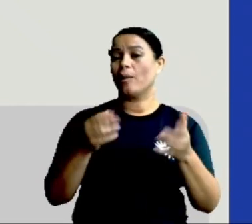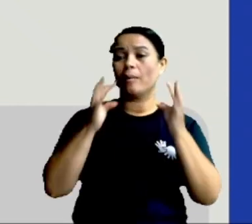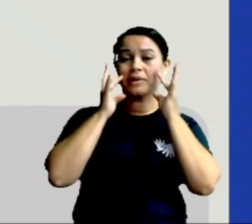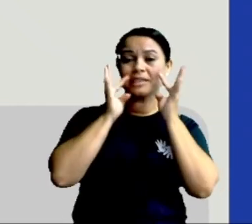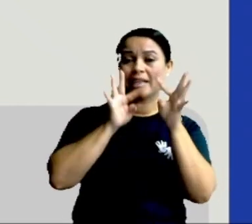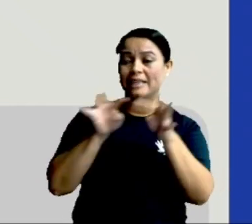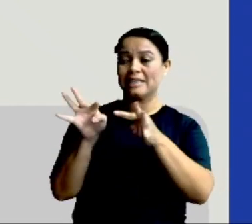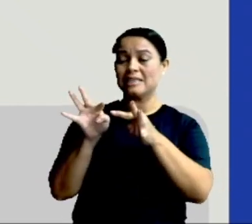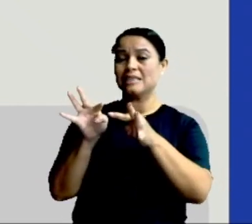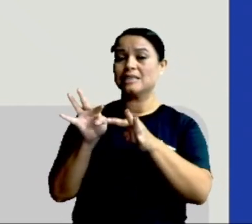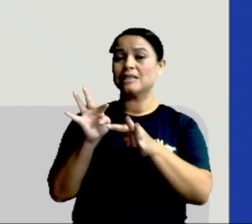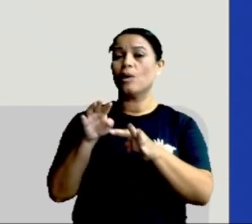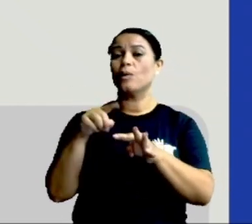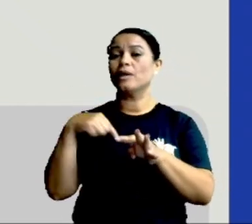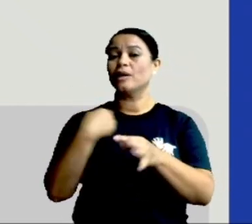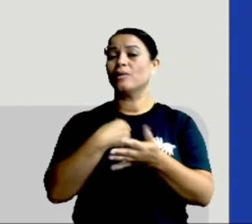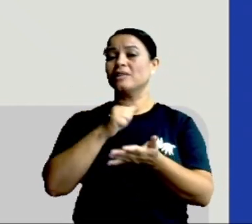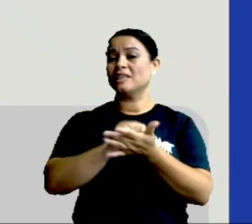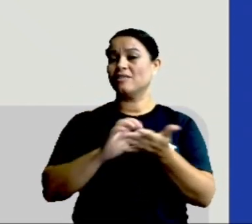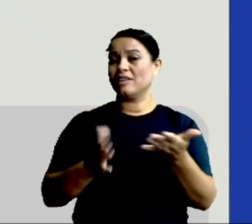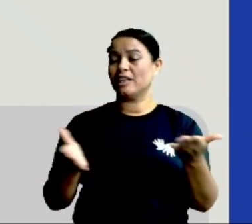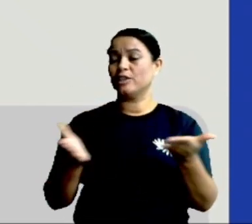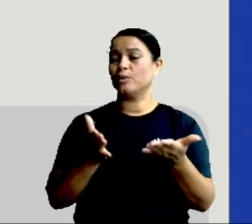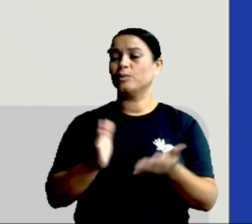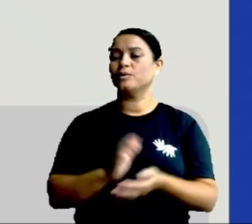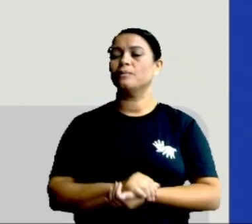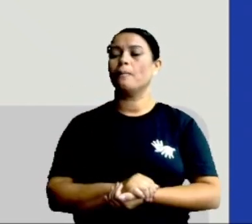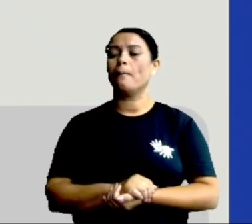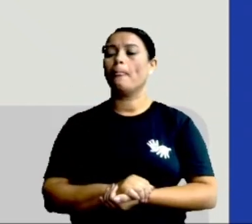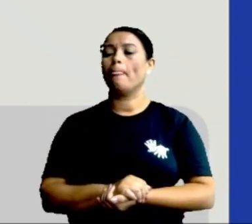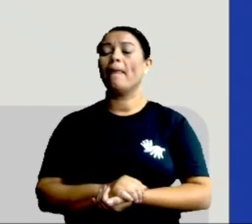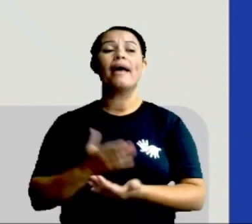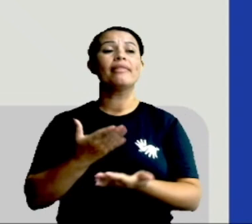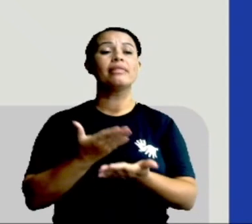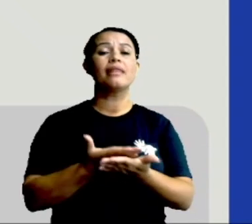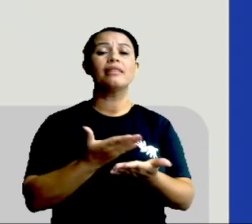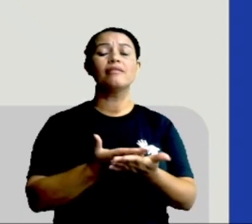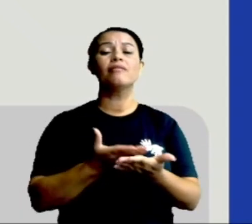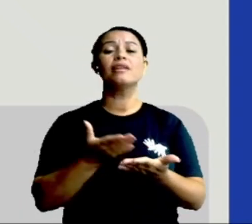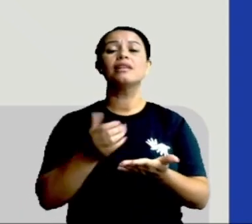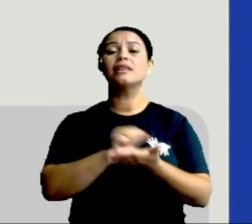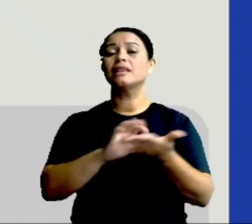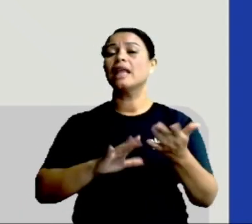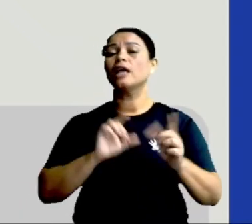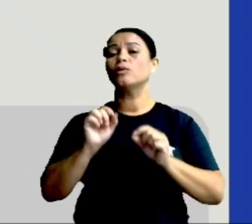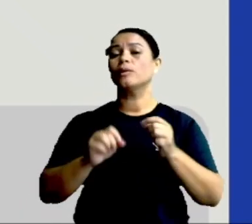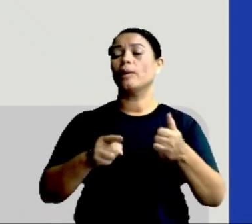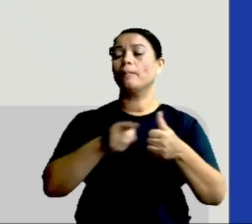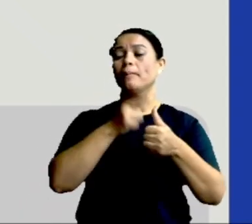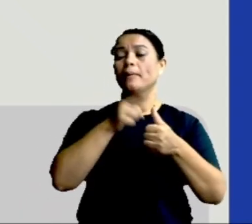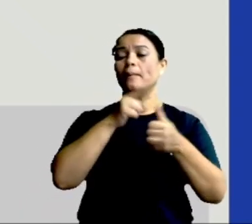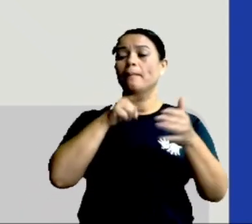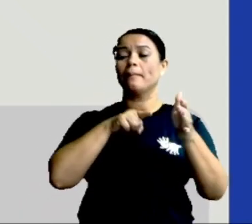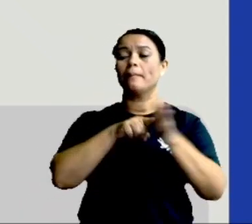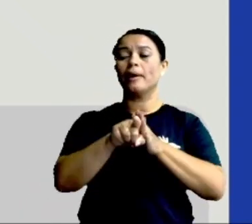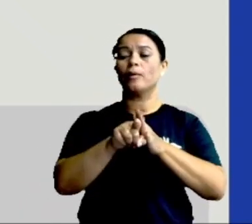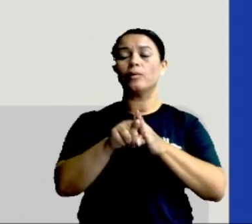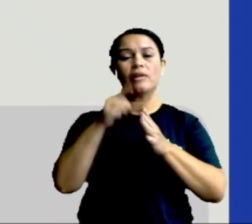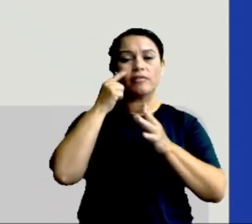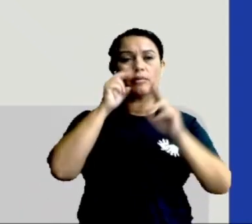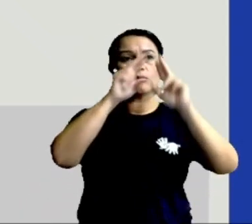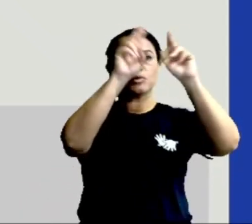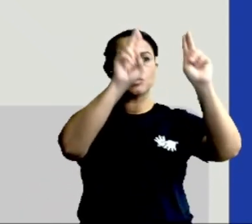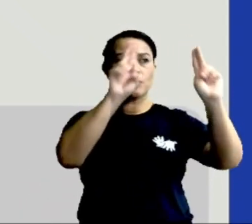prestar atenção aqui na nossa atividade de hoje. Na atividade temos aqui o primeiro quesito, onde tem